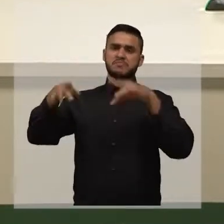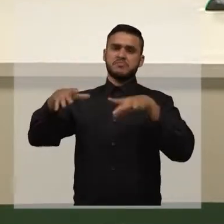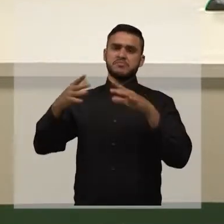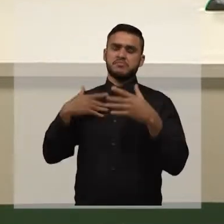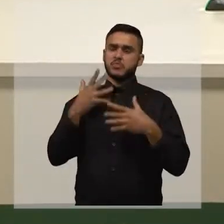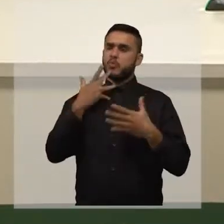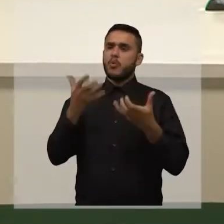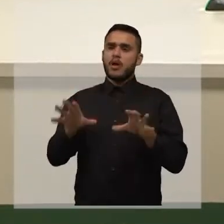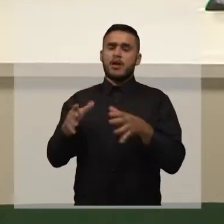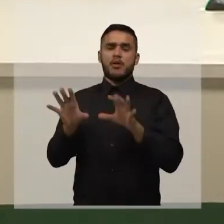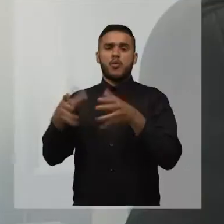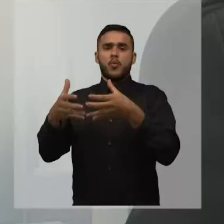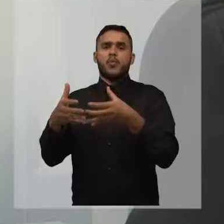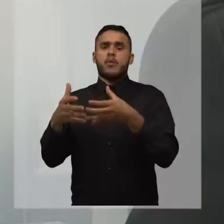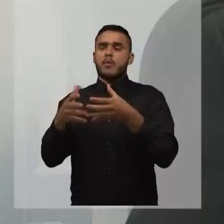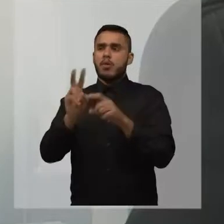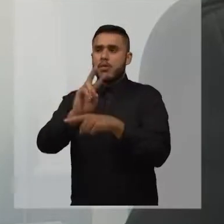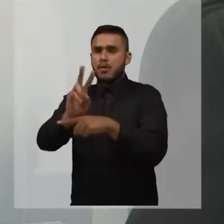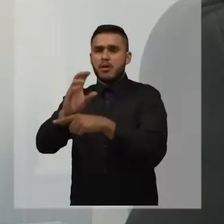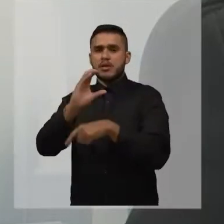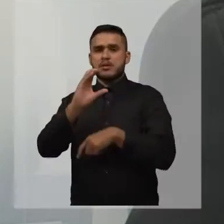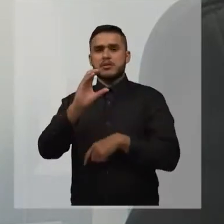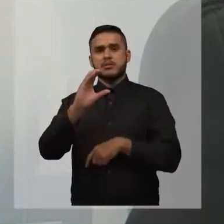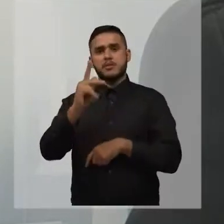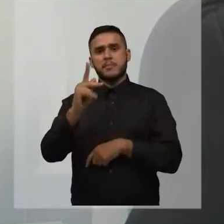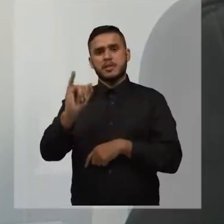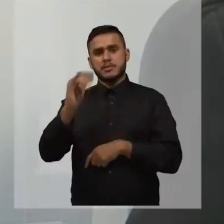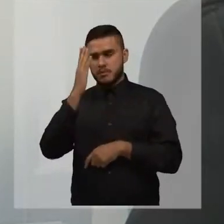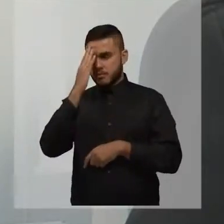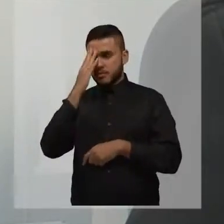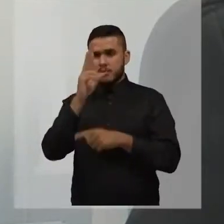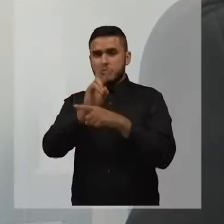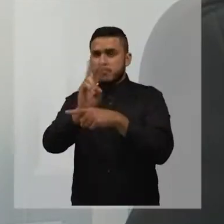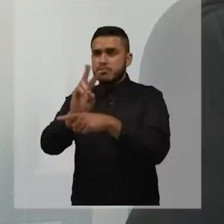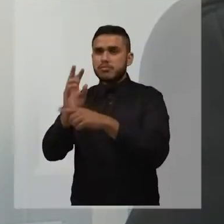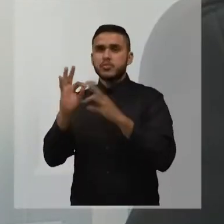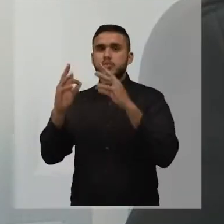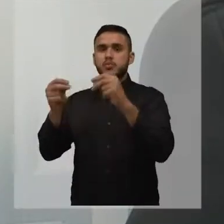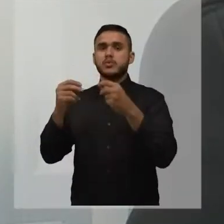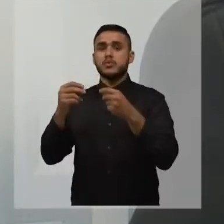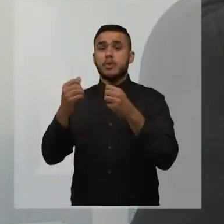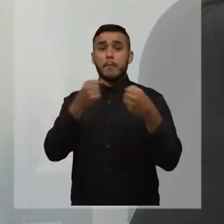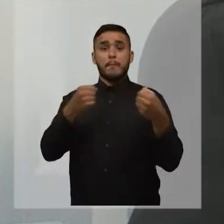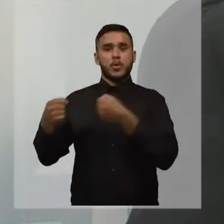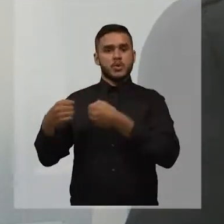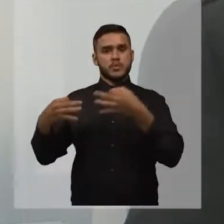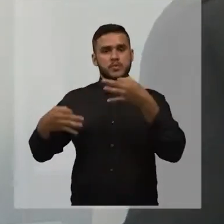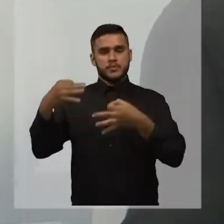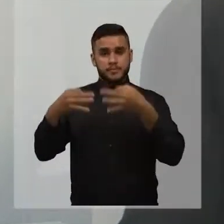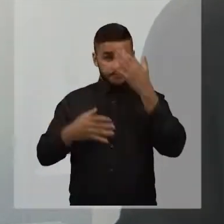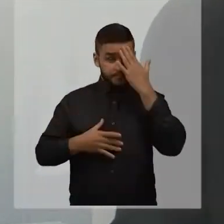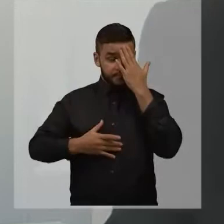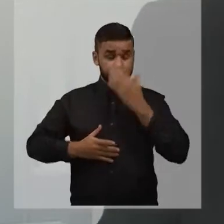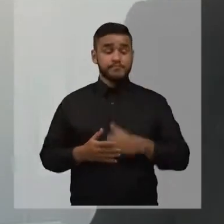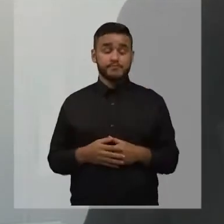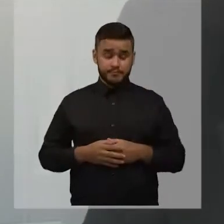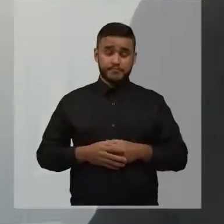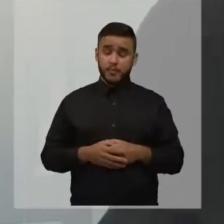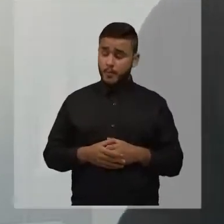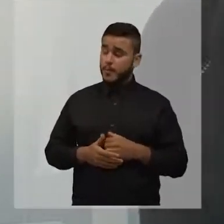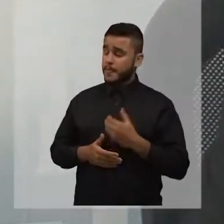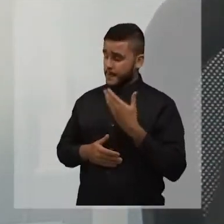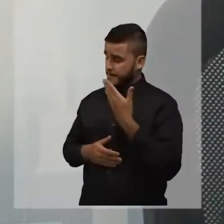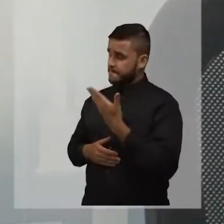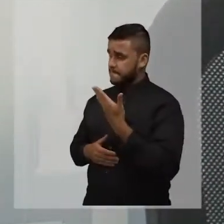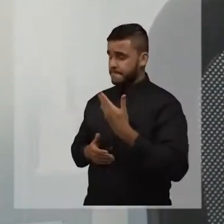Na realidade, o que está acontecendo? As pressões sociais que antes eram feitas pelos